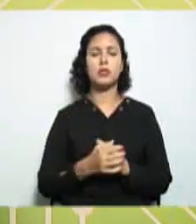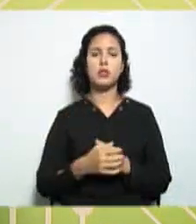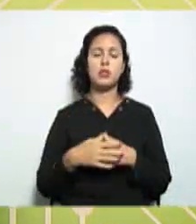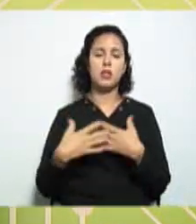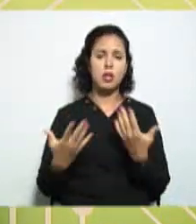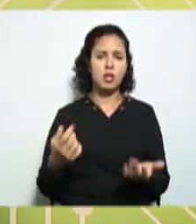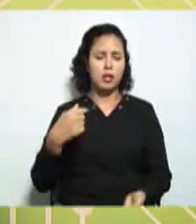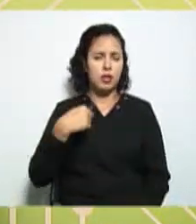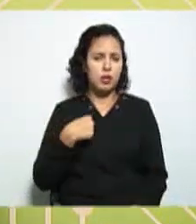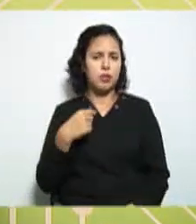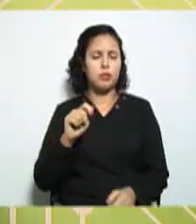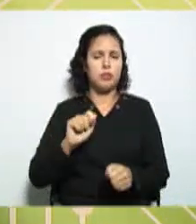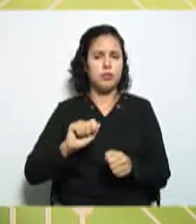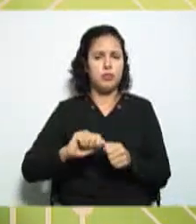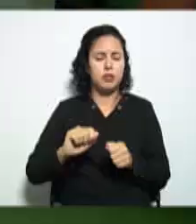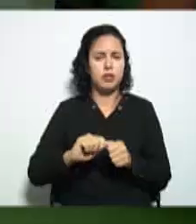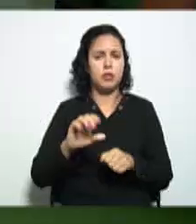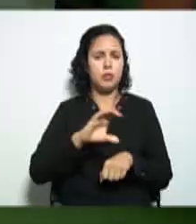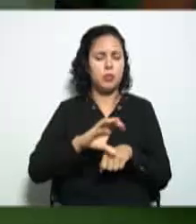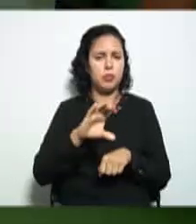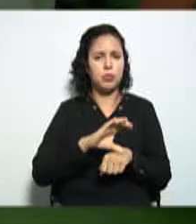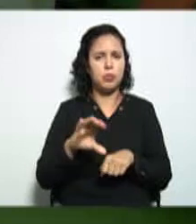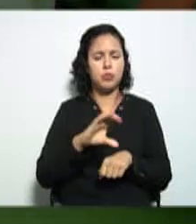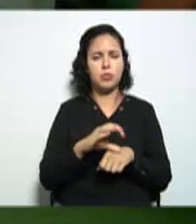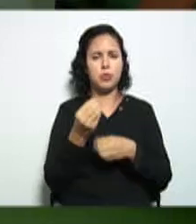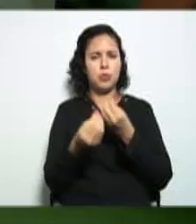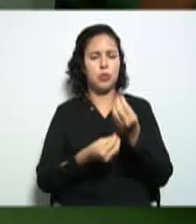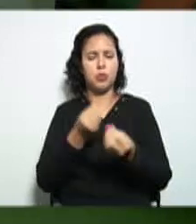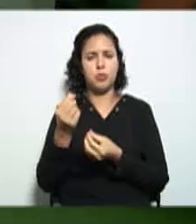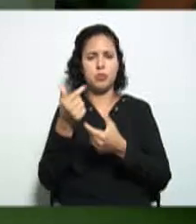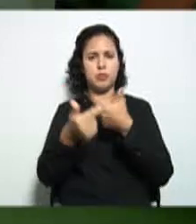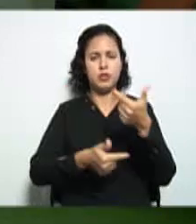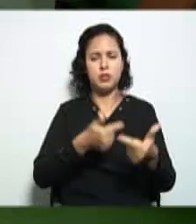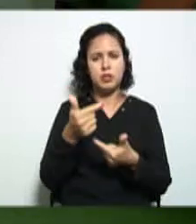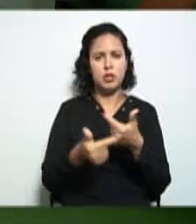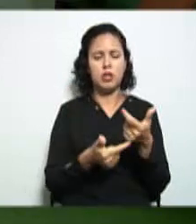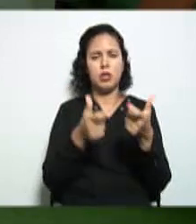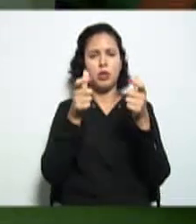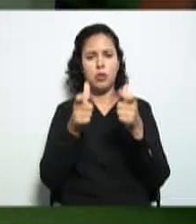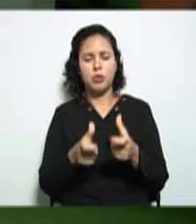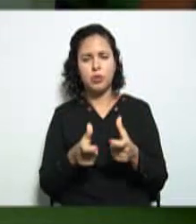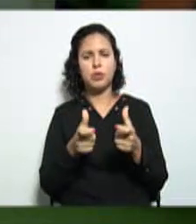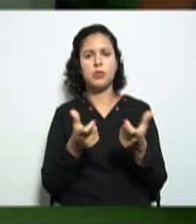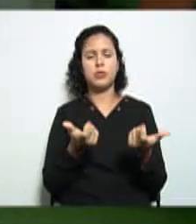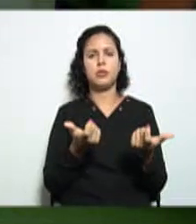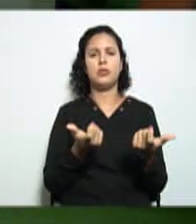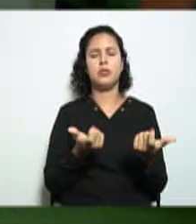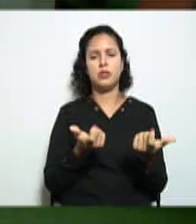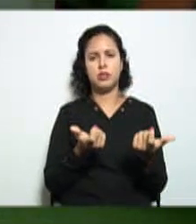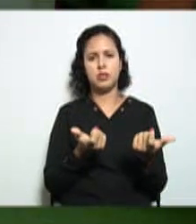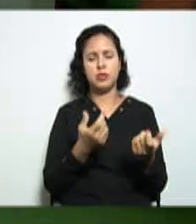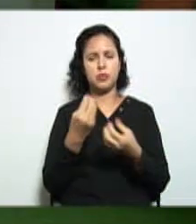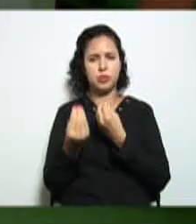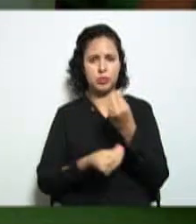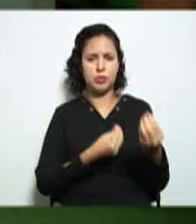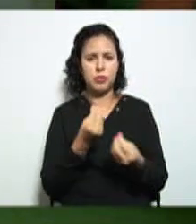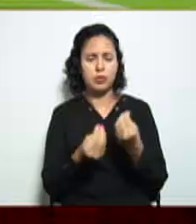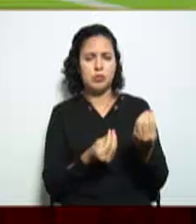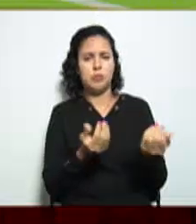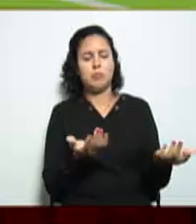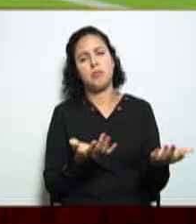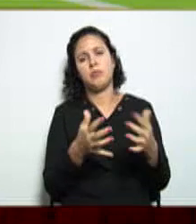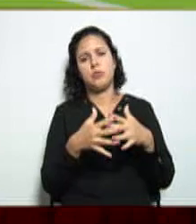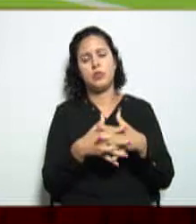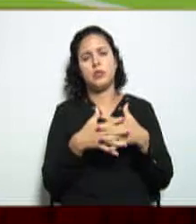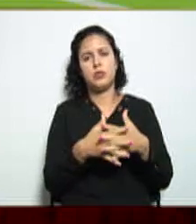mas eu estou fazendo esse curso, eu não sei nem se eu vou ter campo para atuar, né? Não sei onde é que eu vou trabalhar. Como é que eu vou fazer, né?